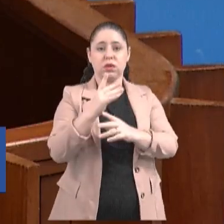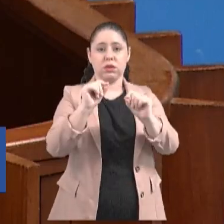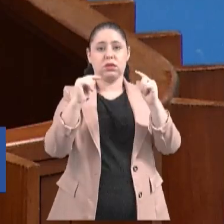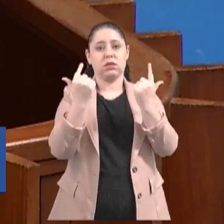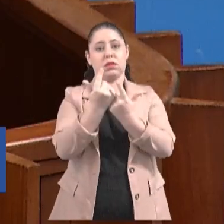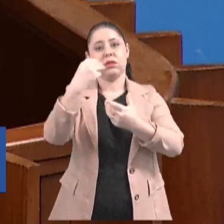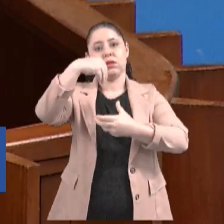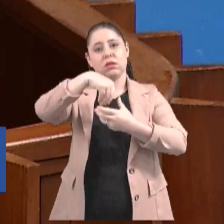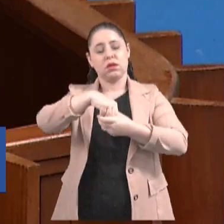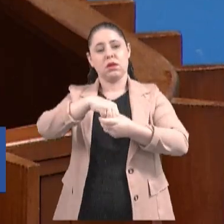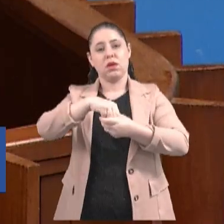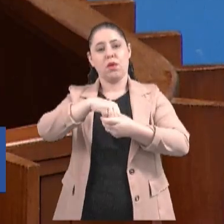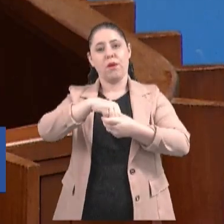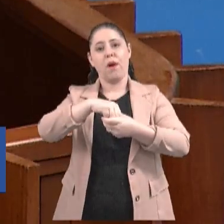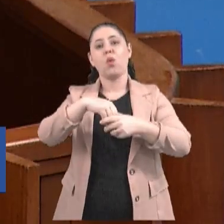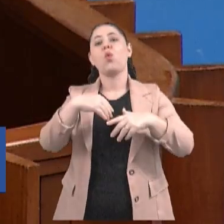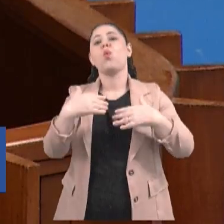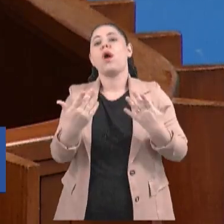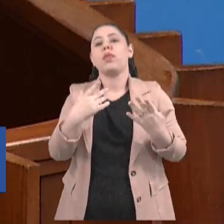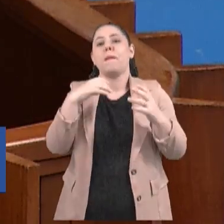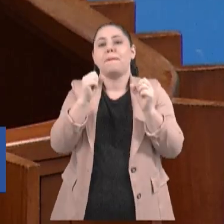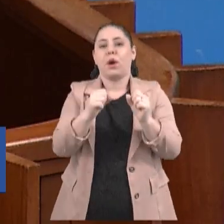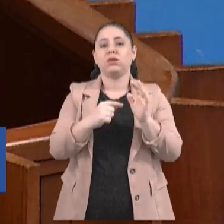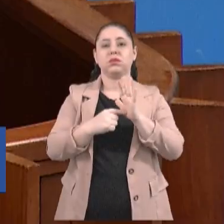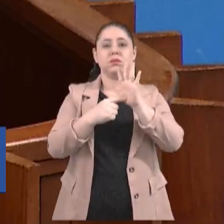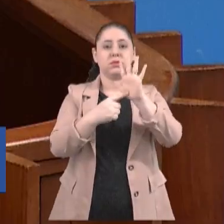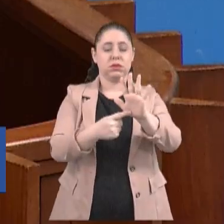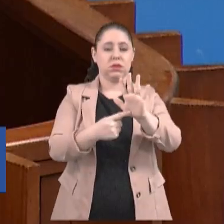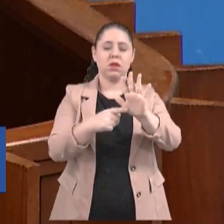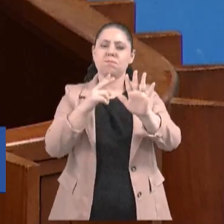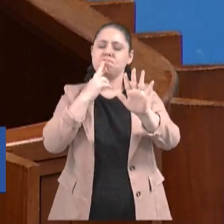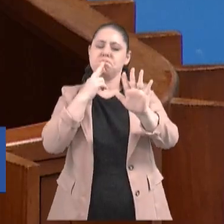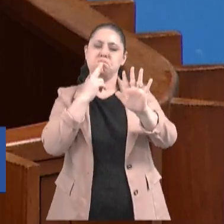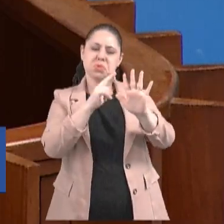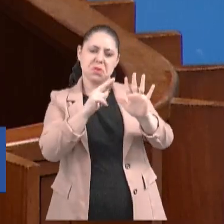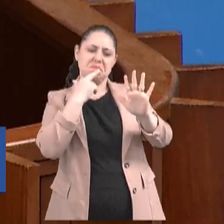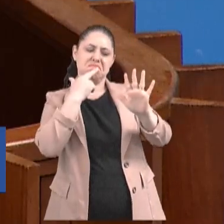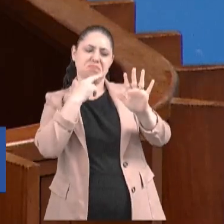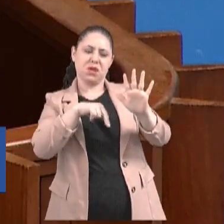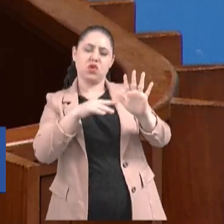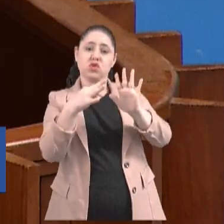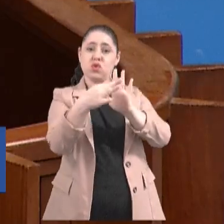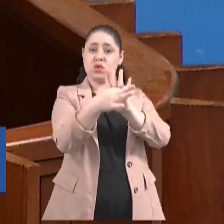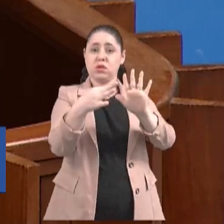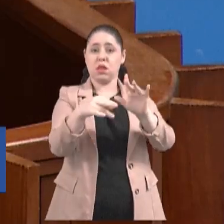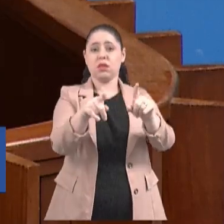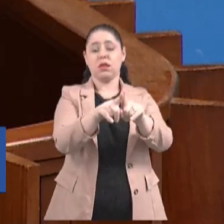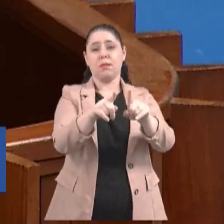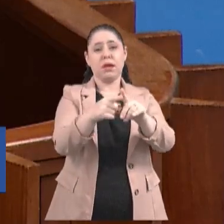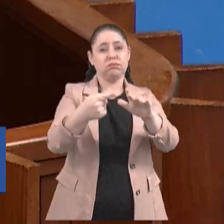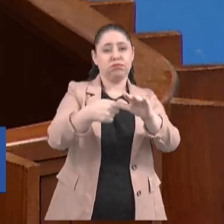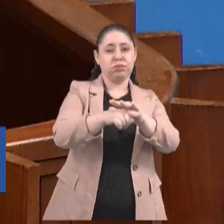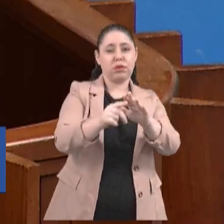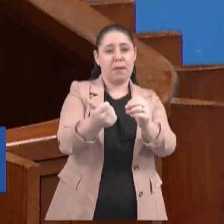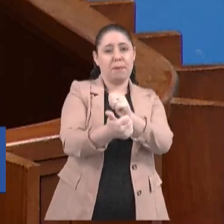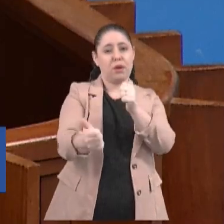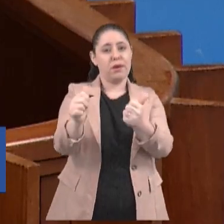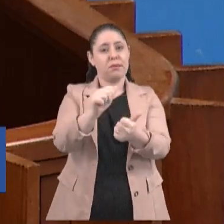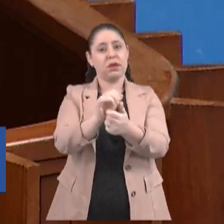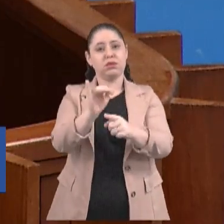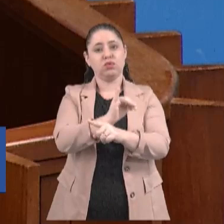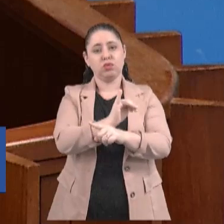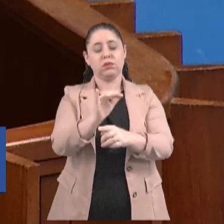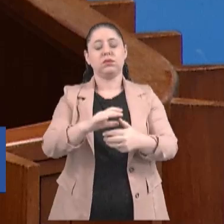Assembleia Legislativa, ocasião em que poderão ser apresentadas críticas e sugestões para o aprimoramento